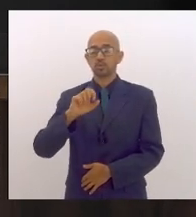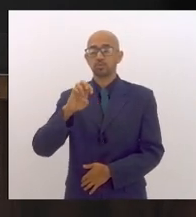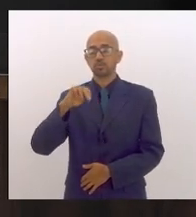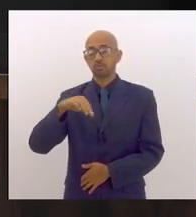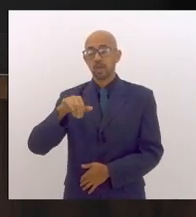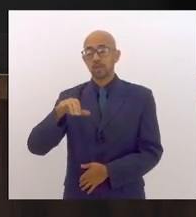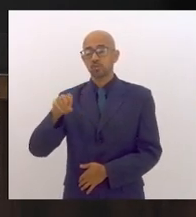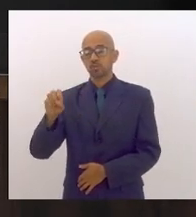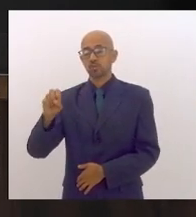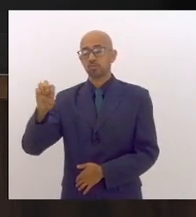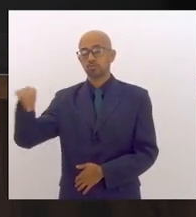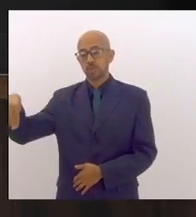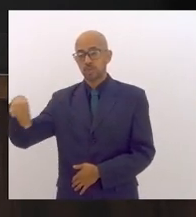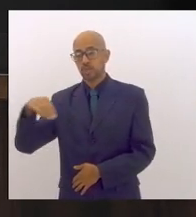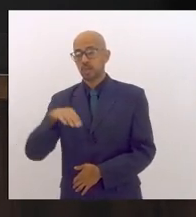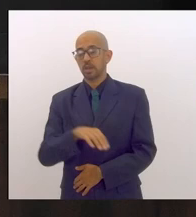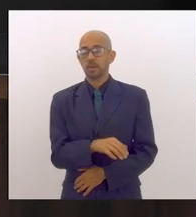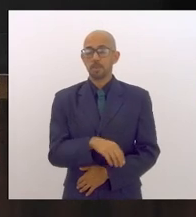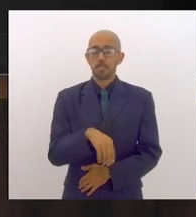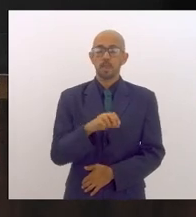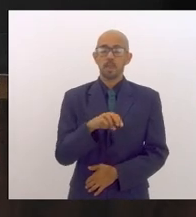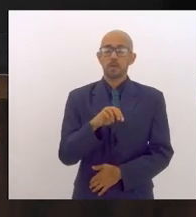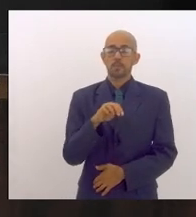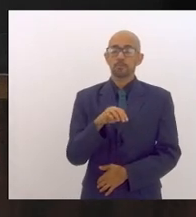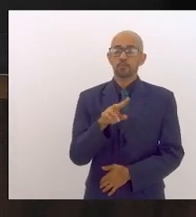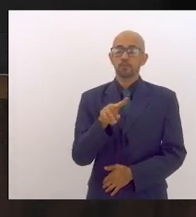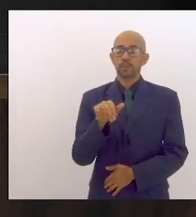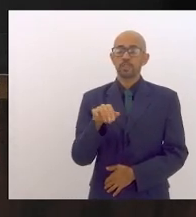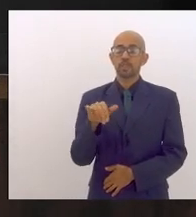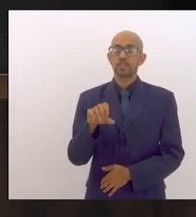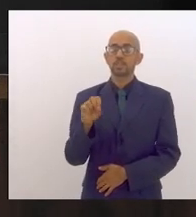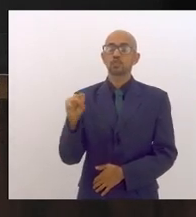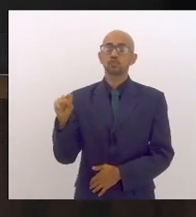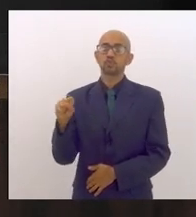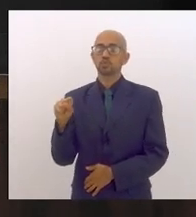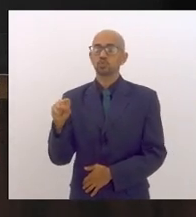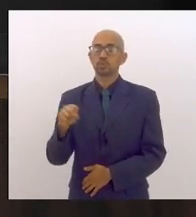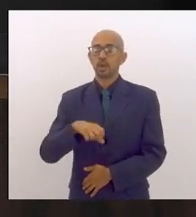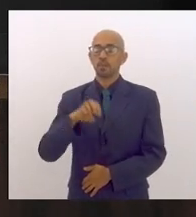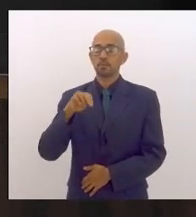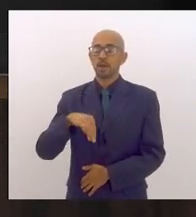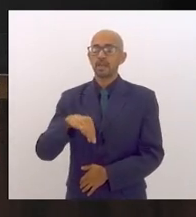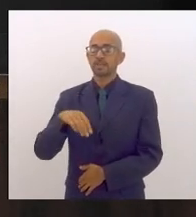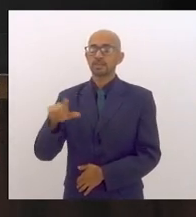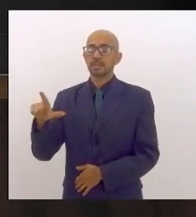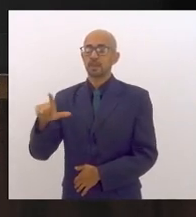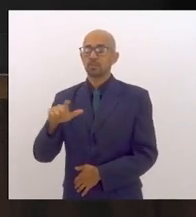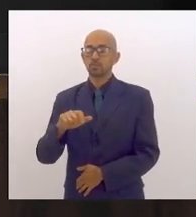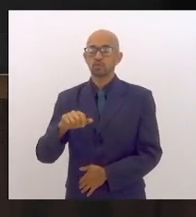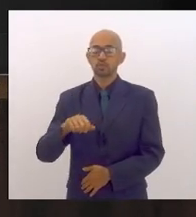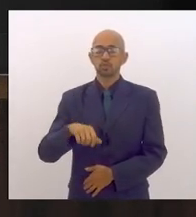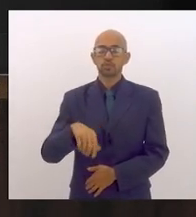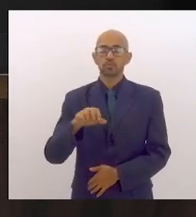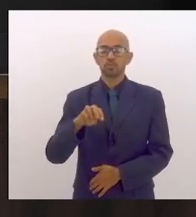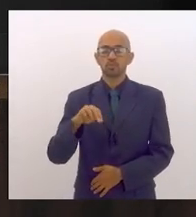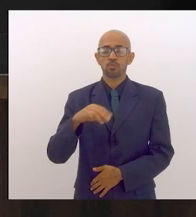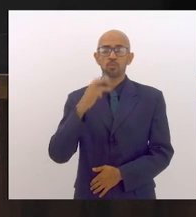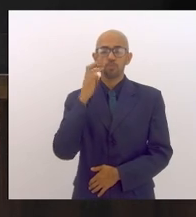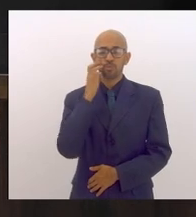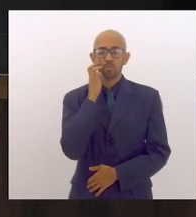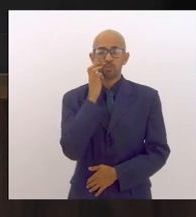Miller, deputado Marcos Vinícius, deputado Max Lemos, deputada Mônica